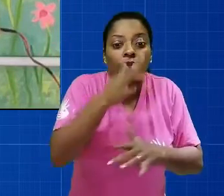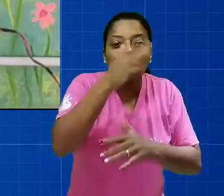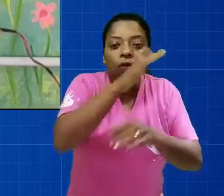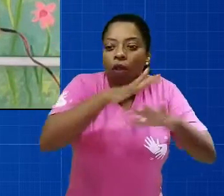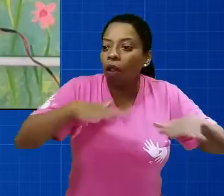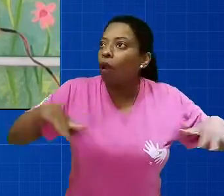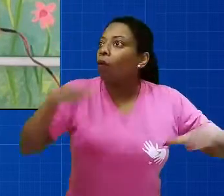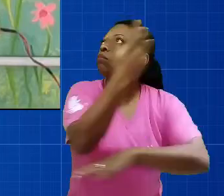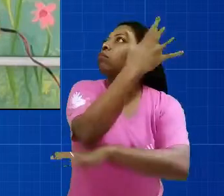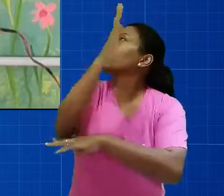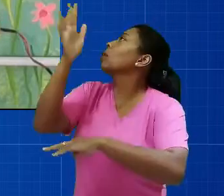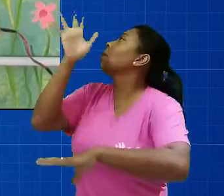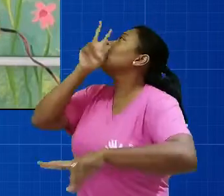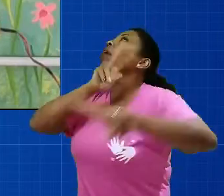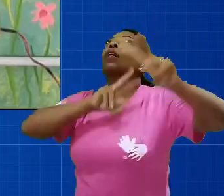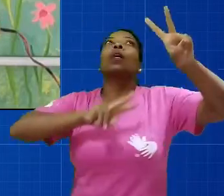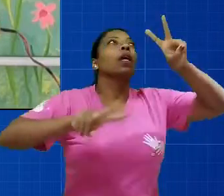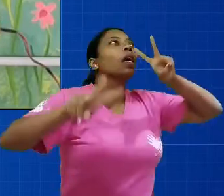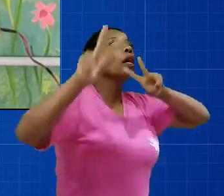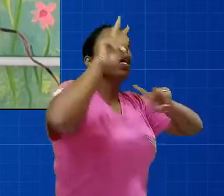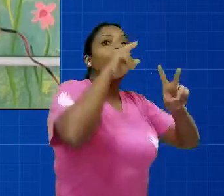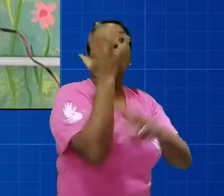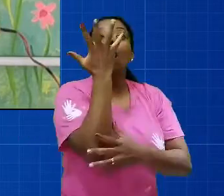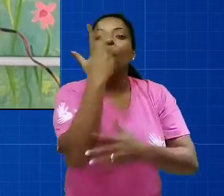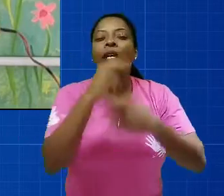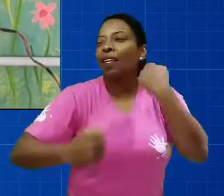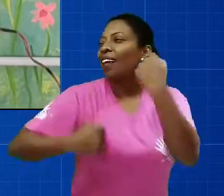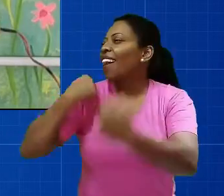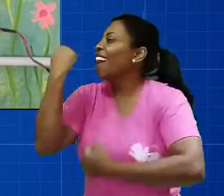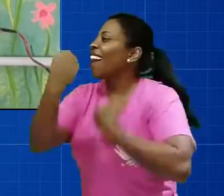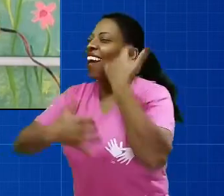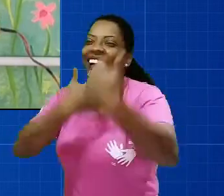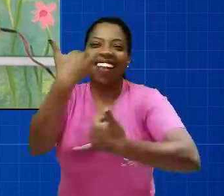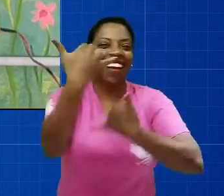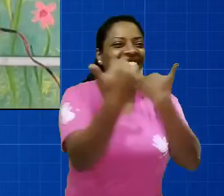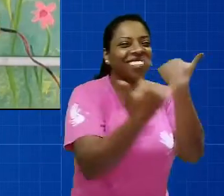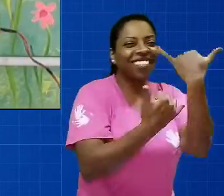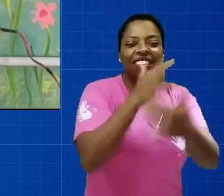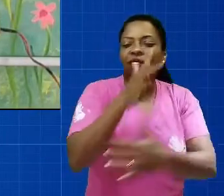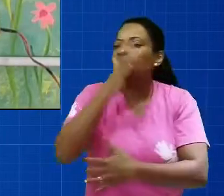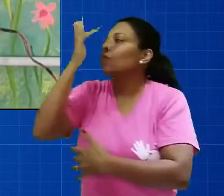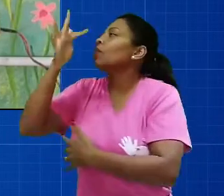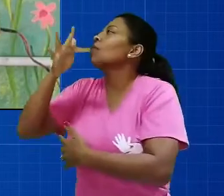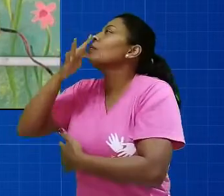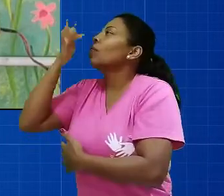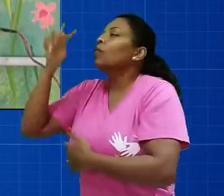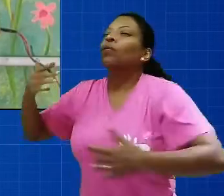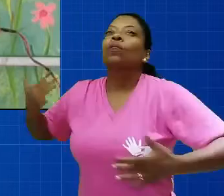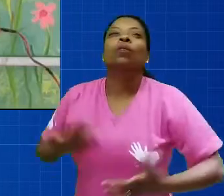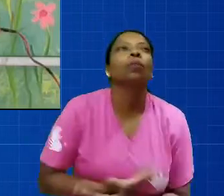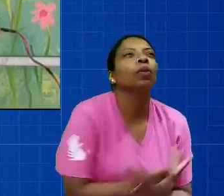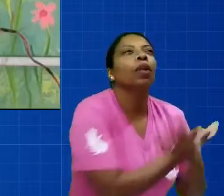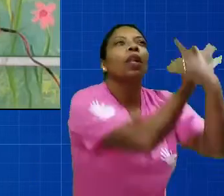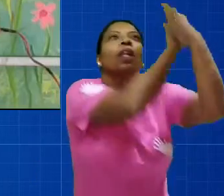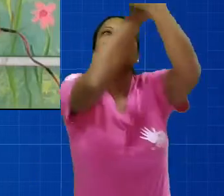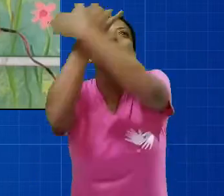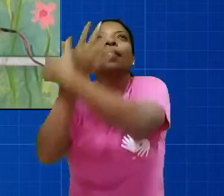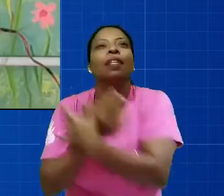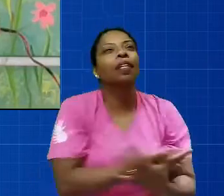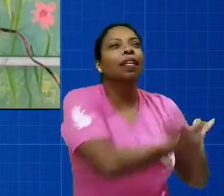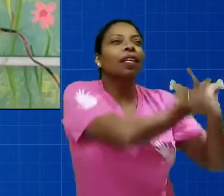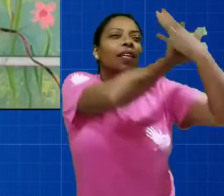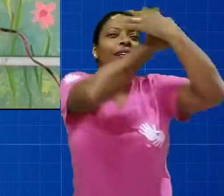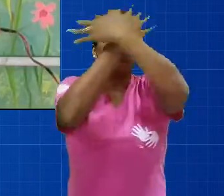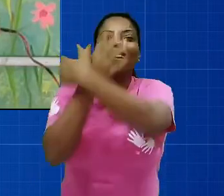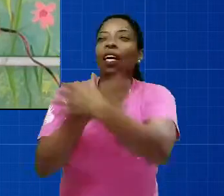Os mais novos, as crianças, começavam a correr diante das flores. Ai, as borboletas voavam